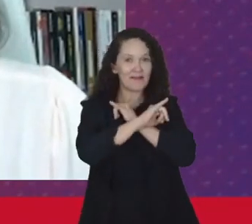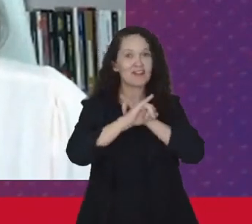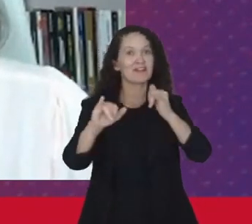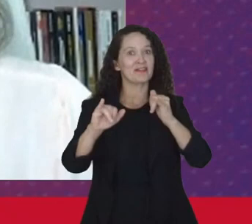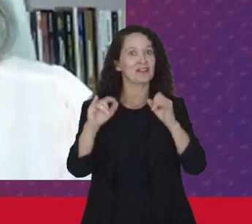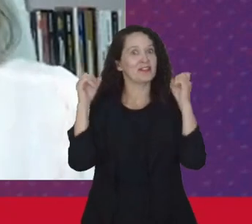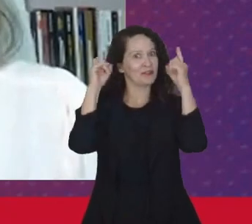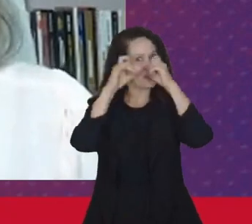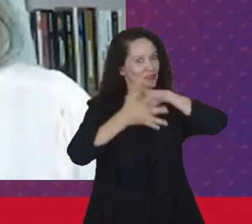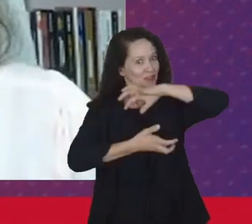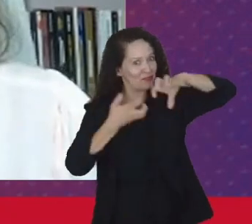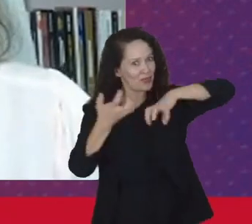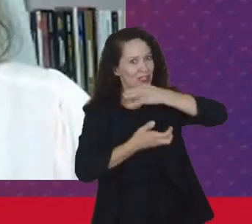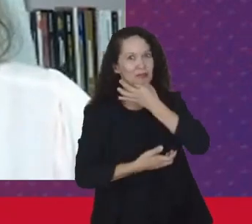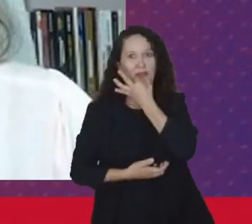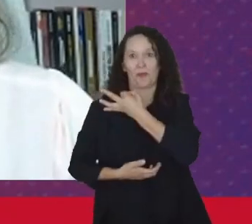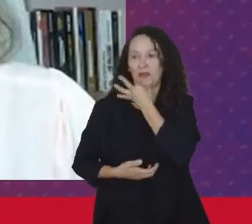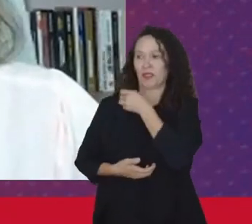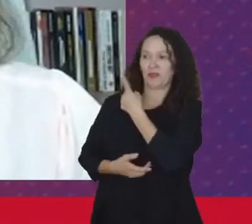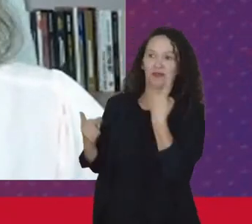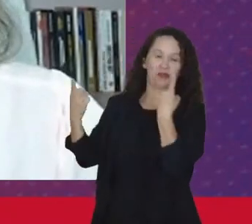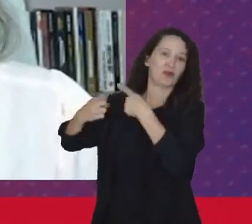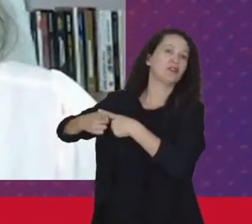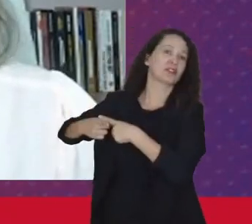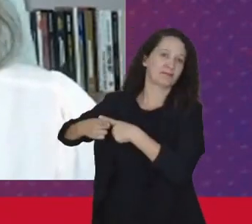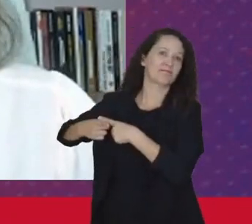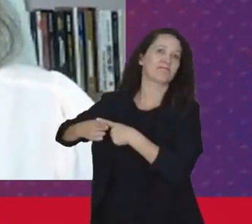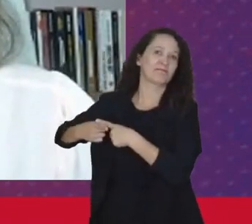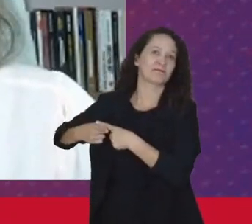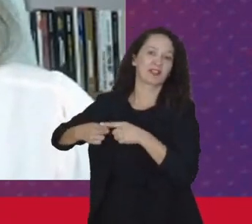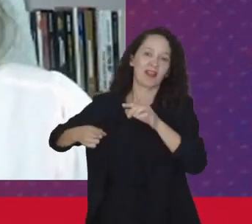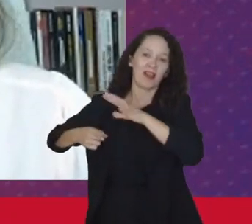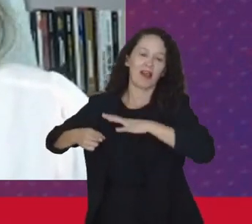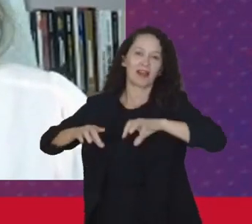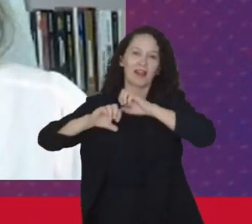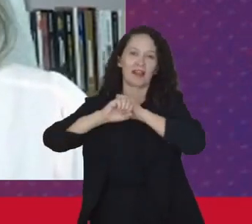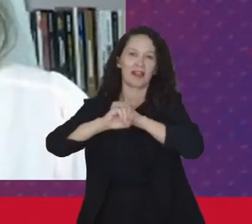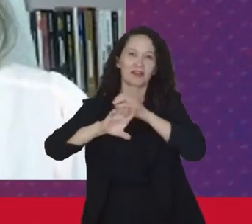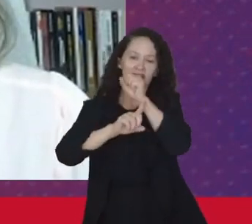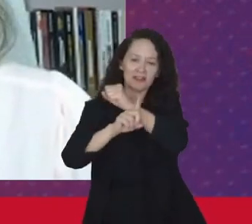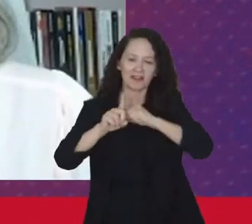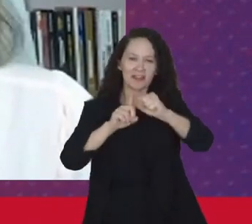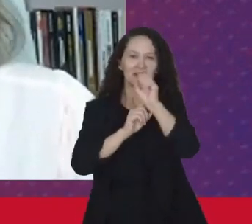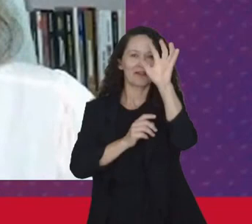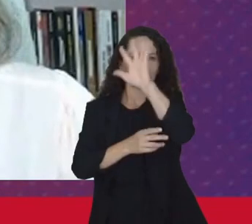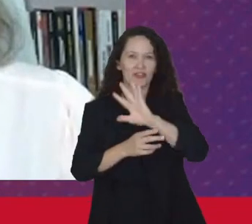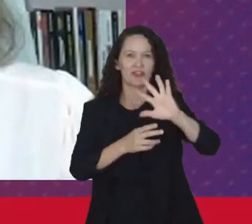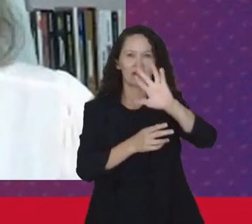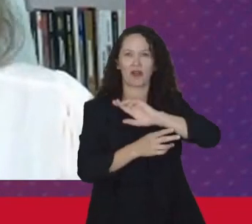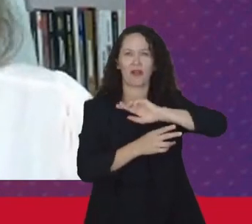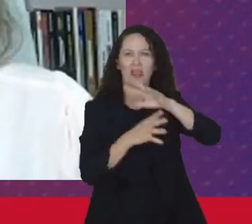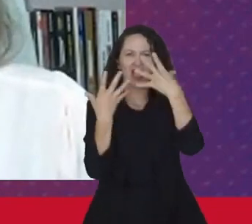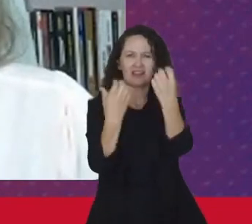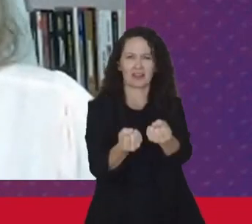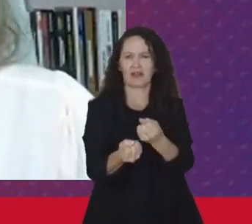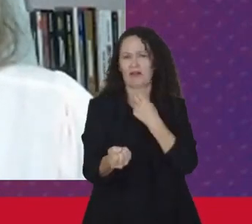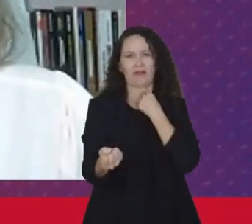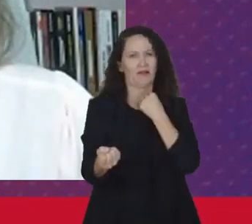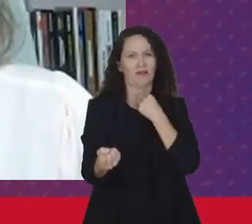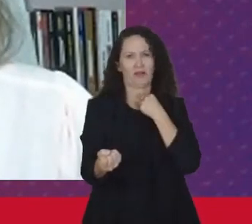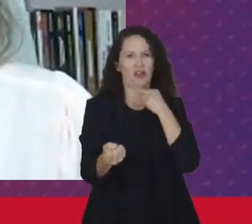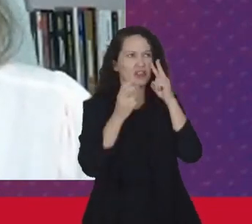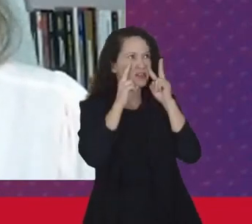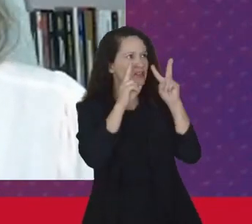né, de críticas, né, no âmbito educacional e social em geral. Não é mais aceitável